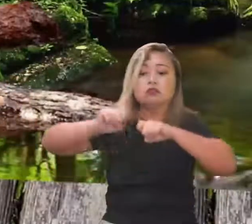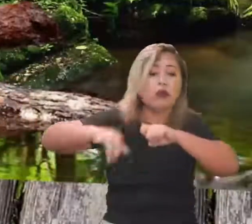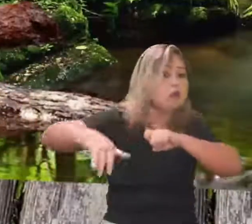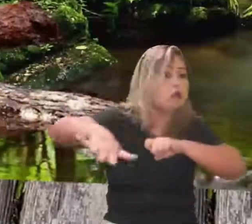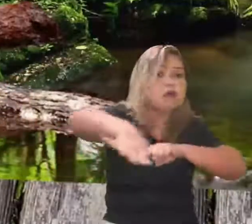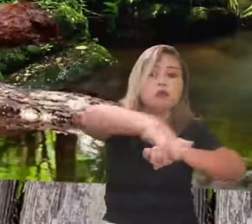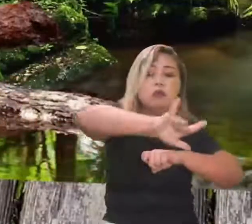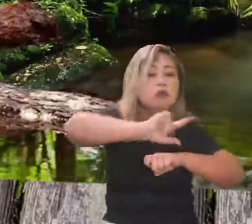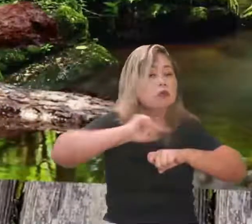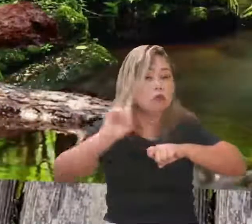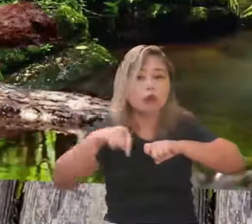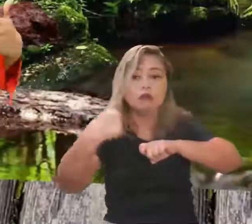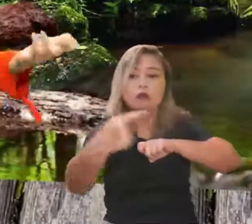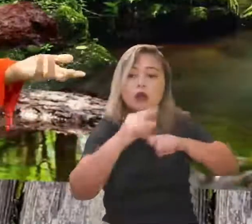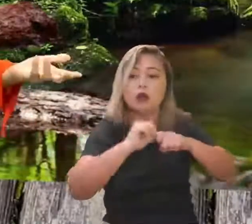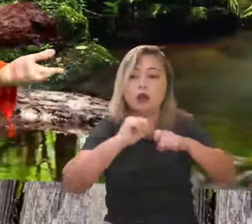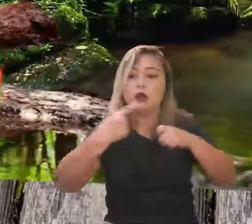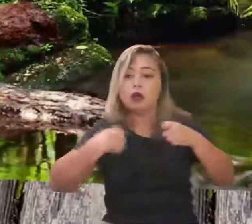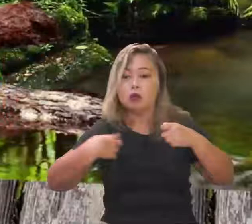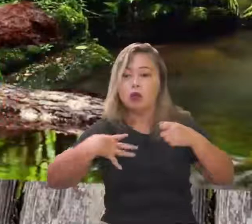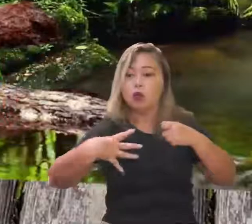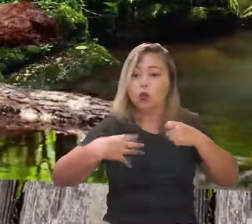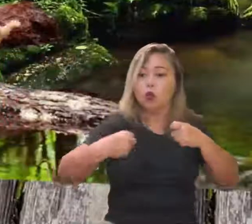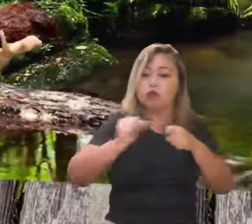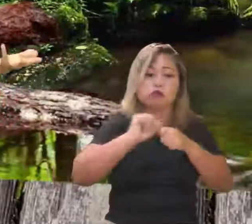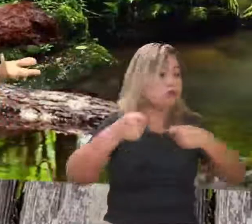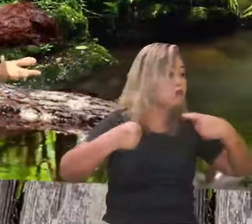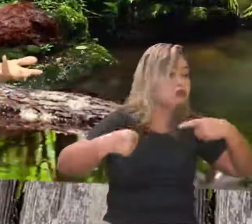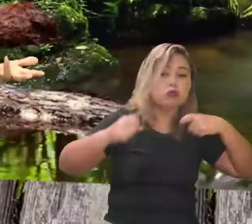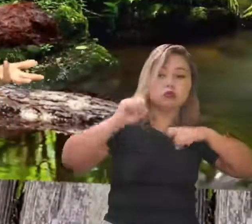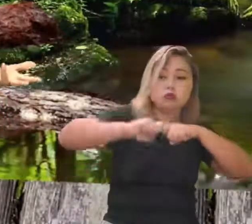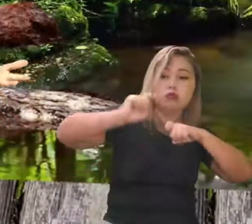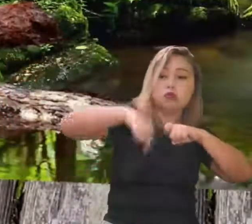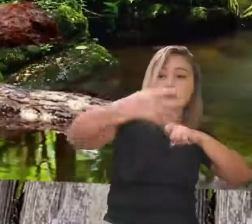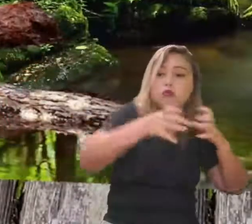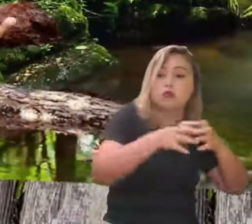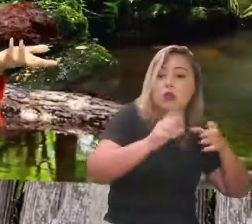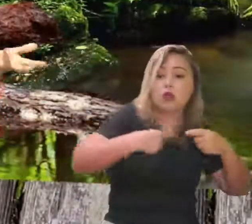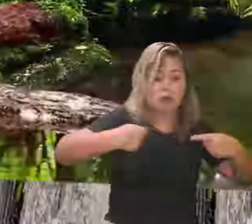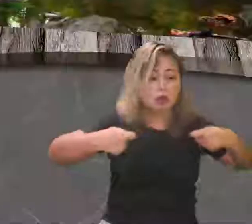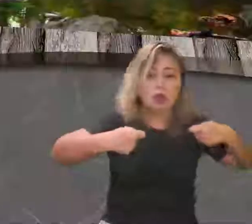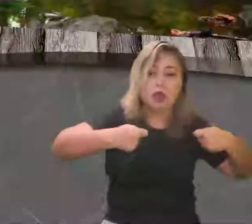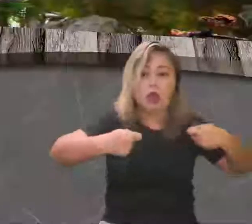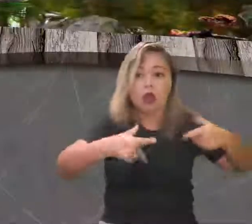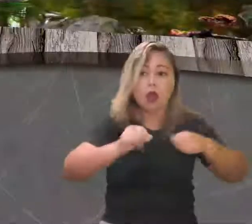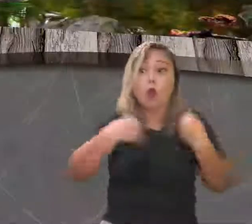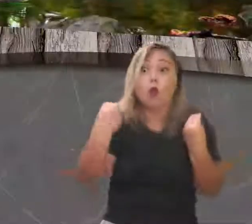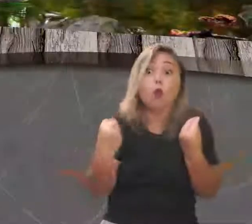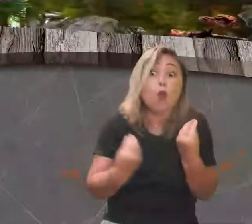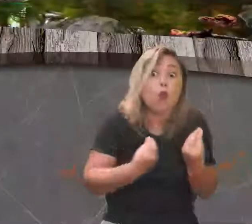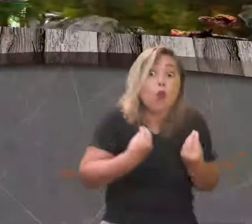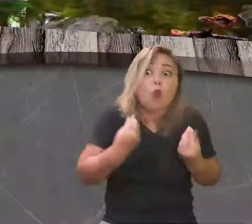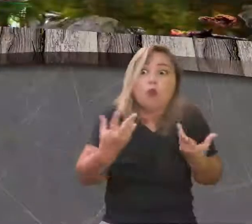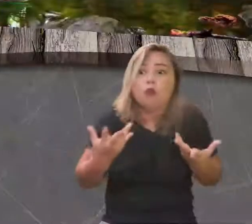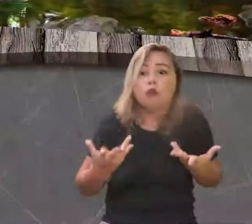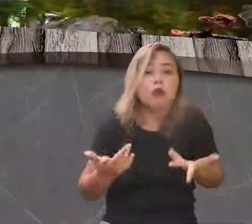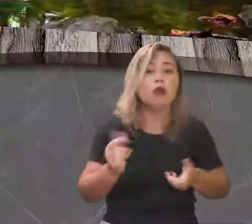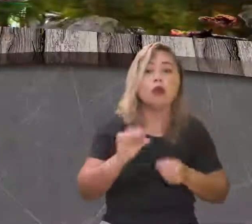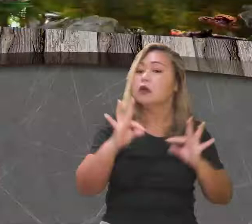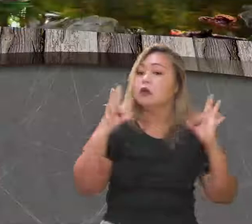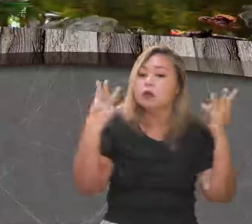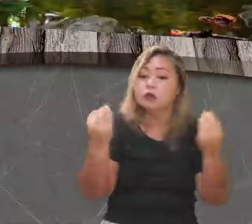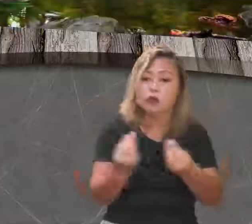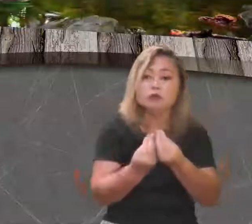nesse ambiente? Vai ter disputa entre os meus filhotes com os filhotes da outra espécie? Como é que vai ser isso tudo? Tá certo? Então,